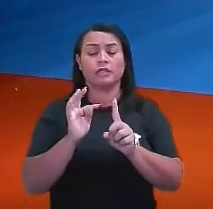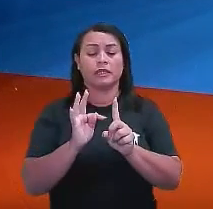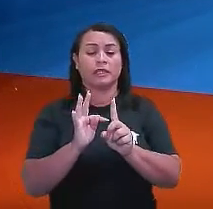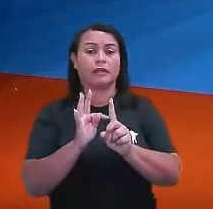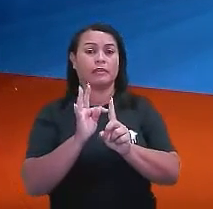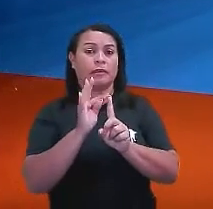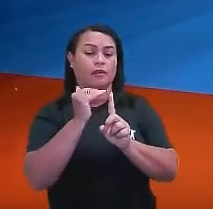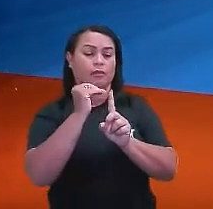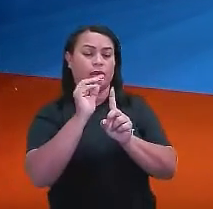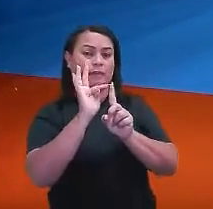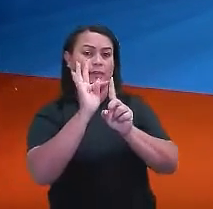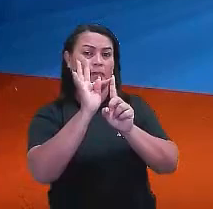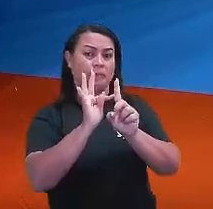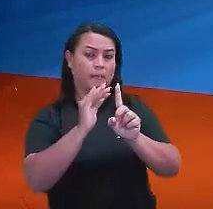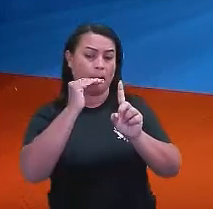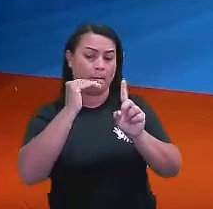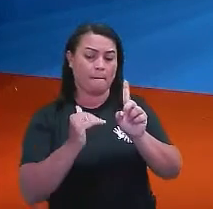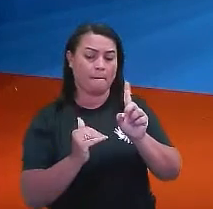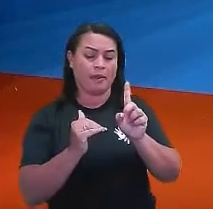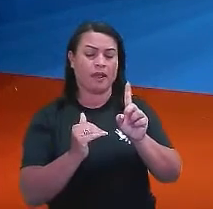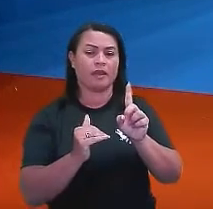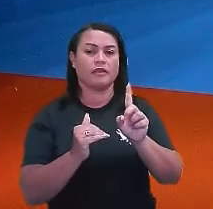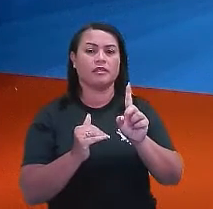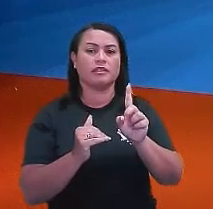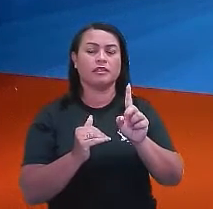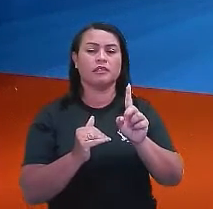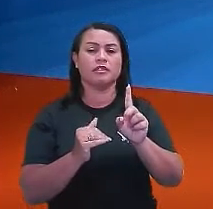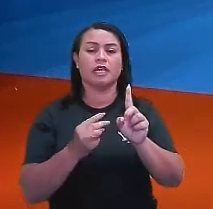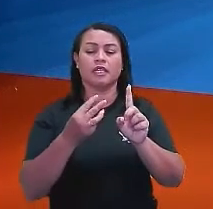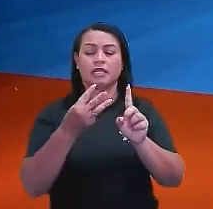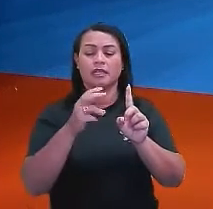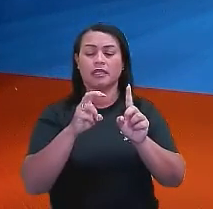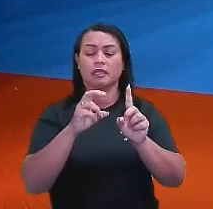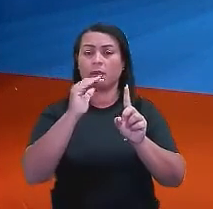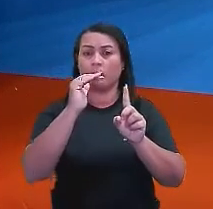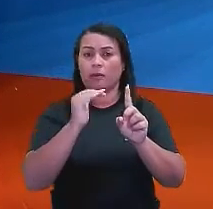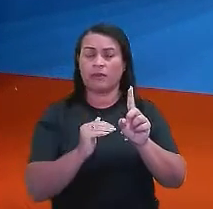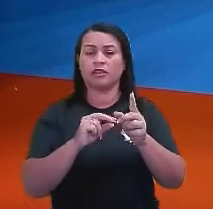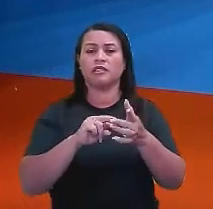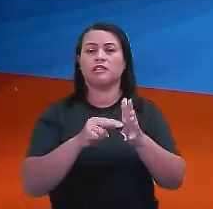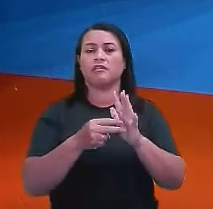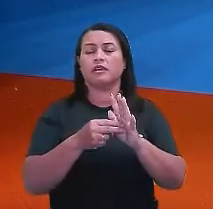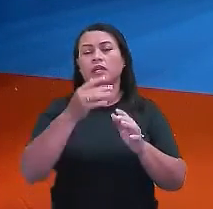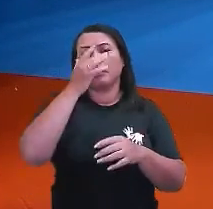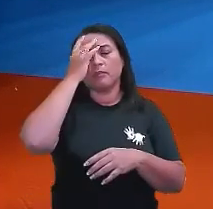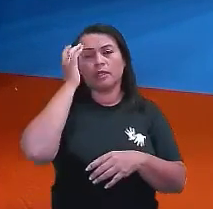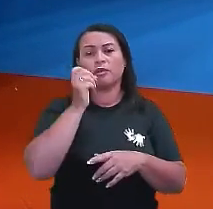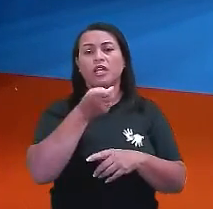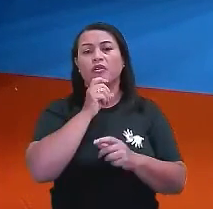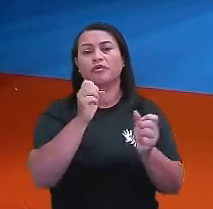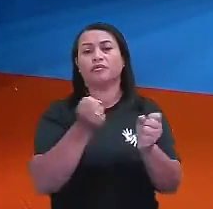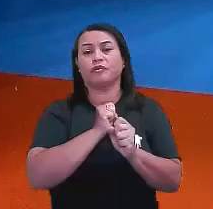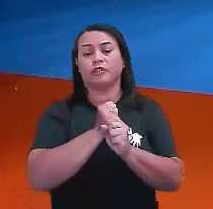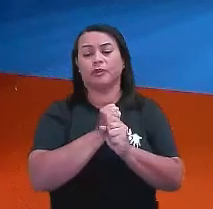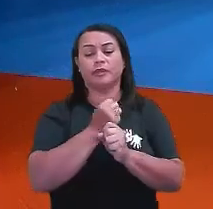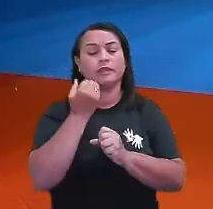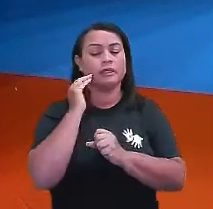gente baixa, né, passou dos 35 para baixo, é sinal de que a gente está ficando com hipotermia.